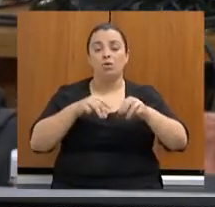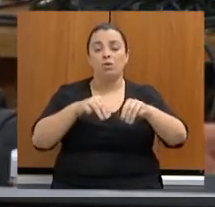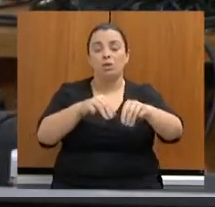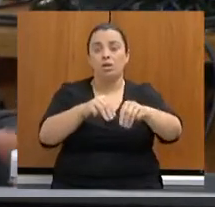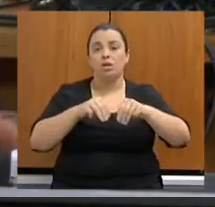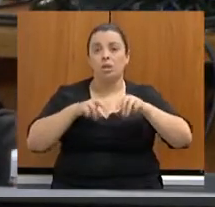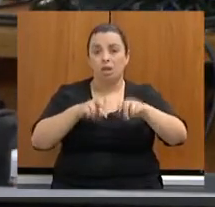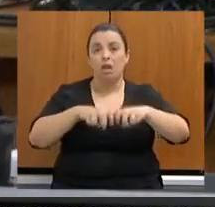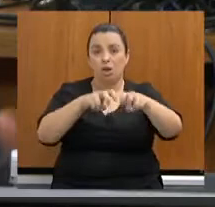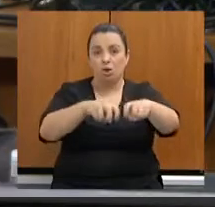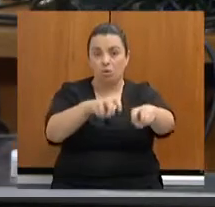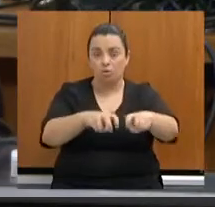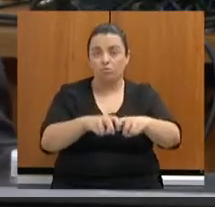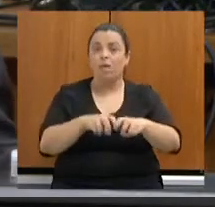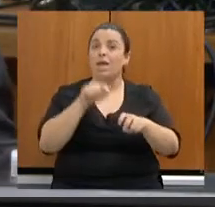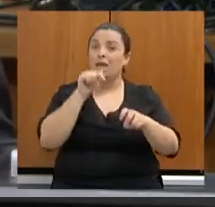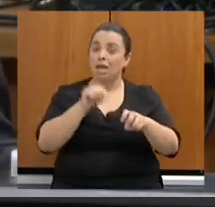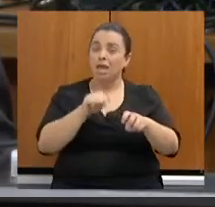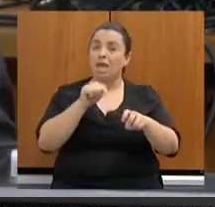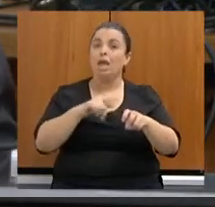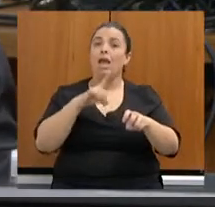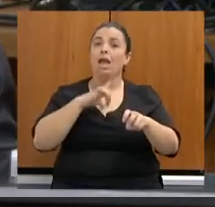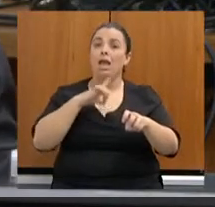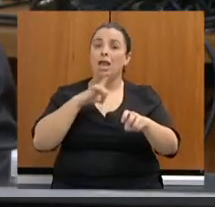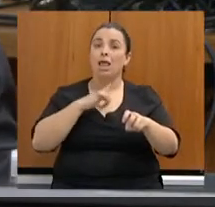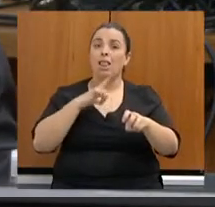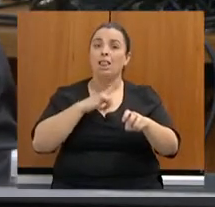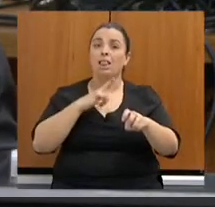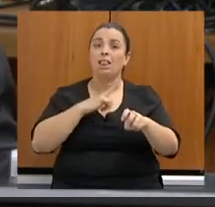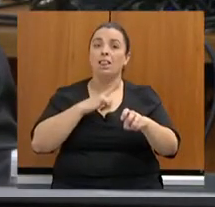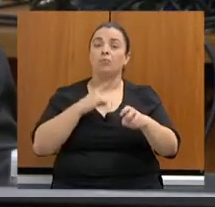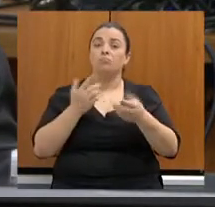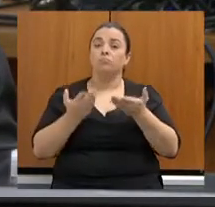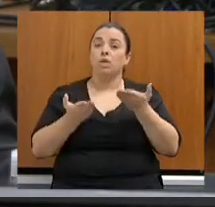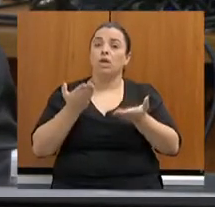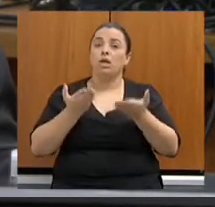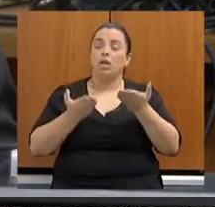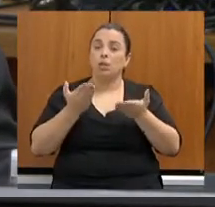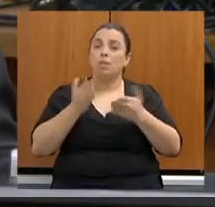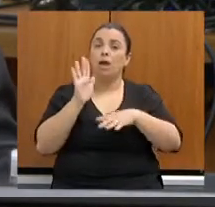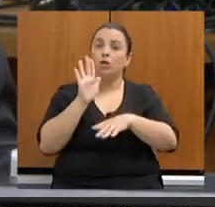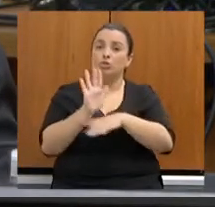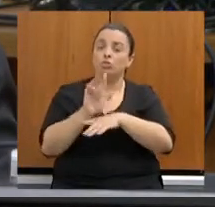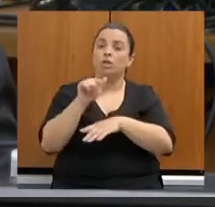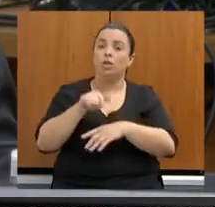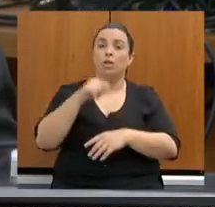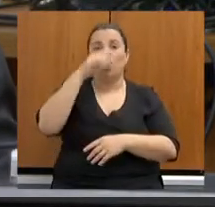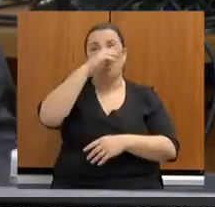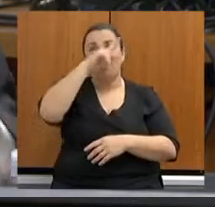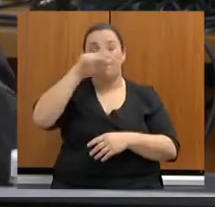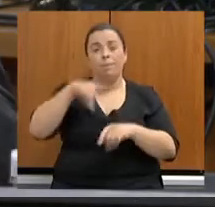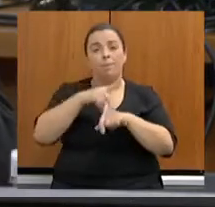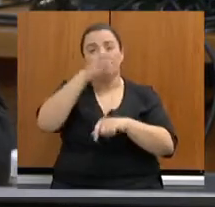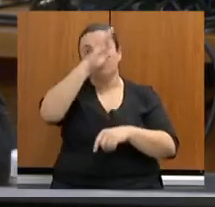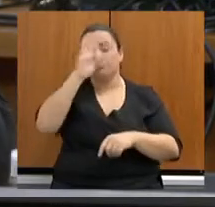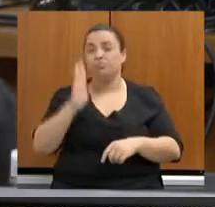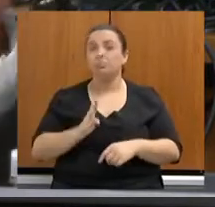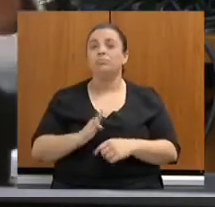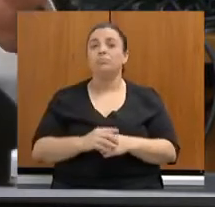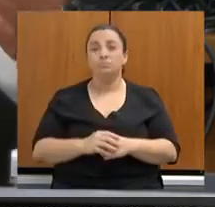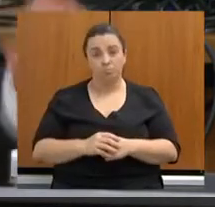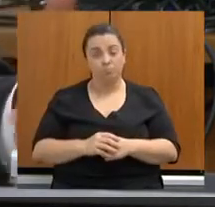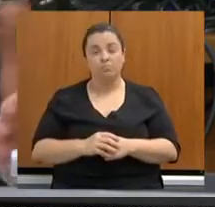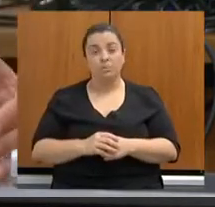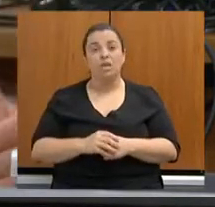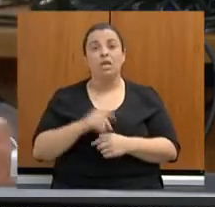segurando a balança comercial desse país é ih E com isso nada mais justo